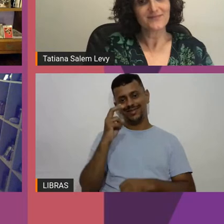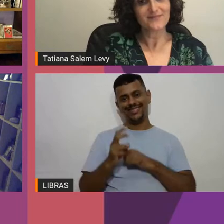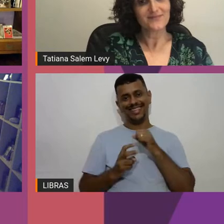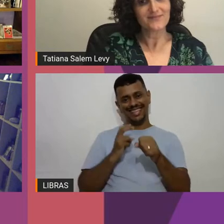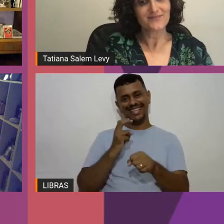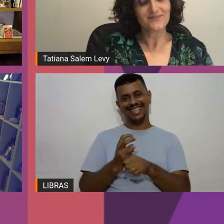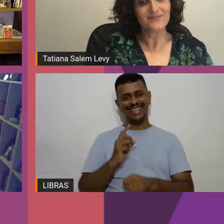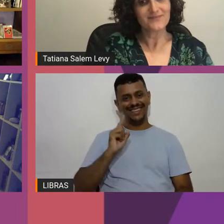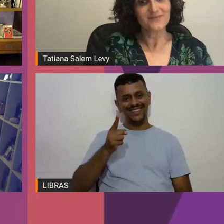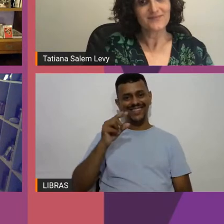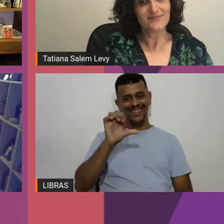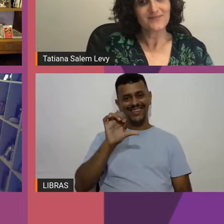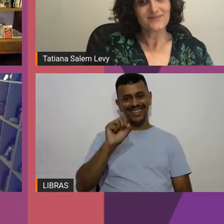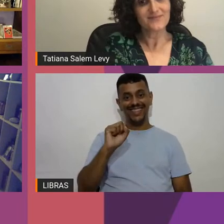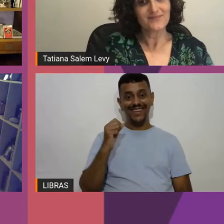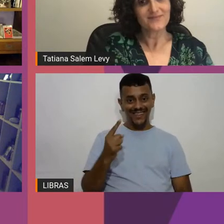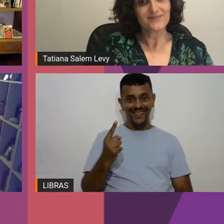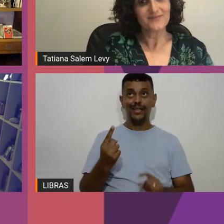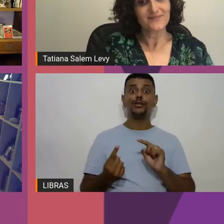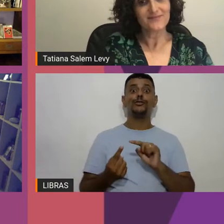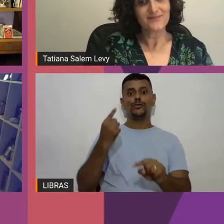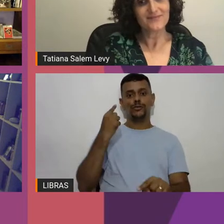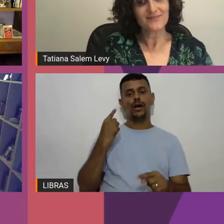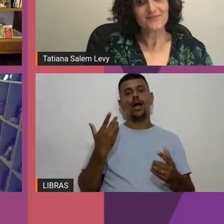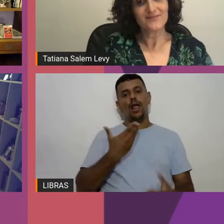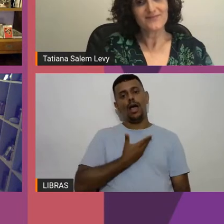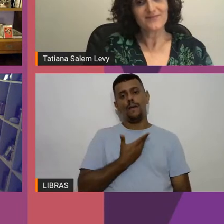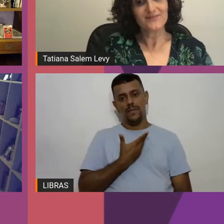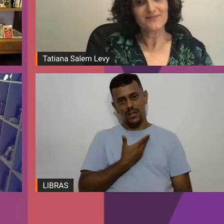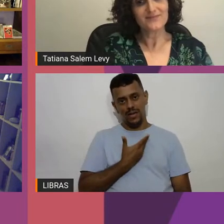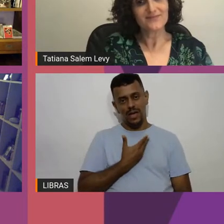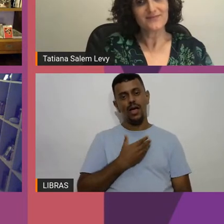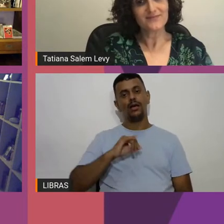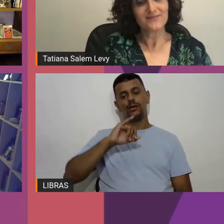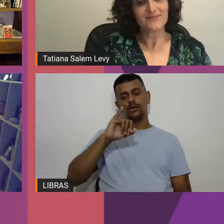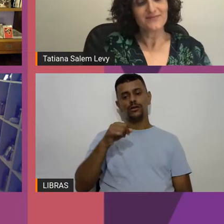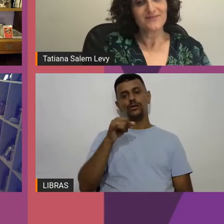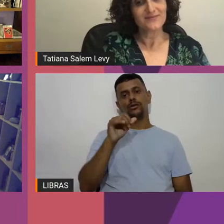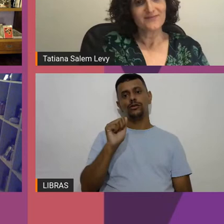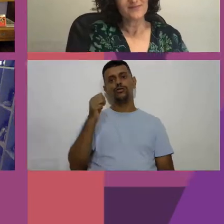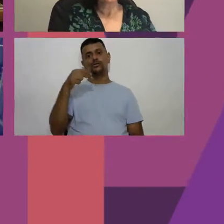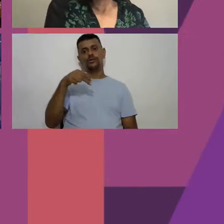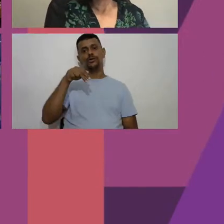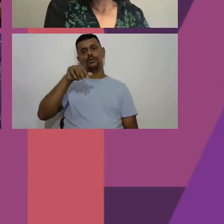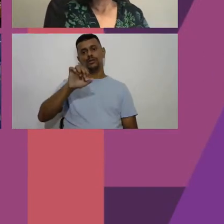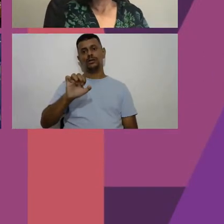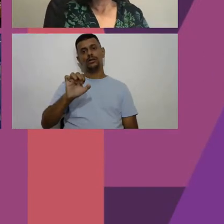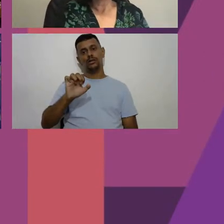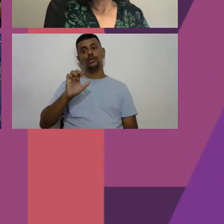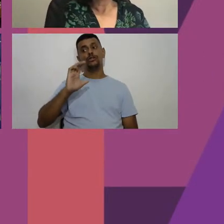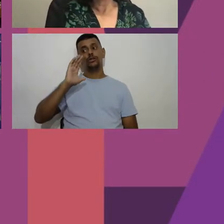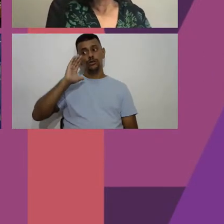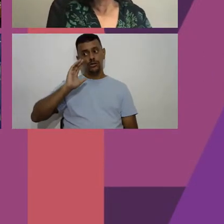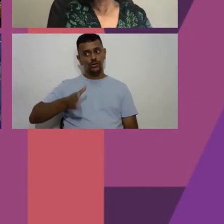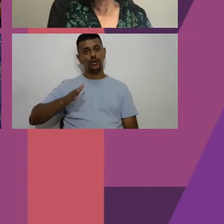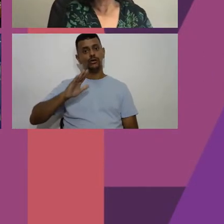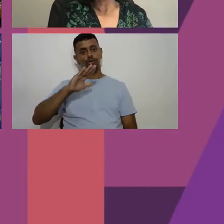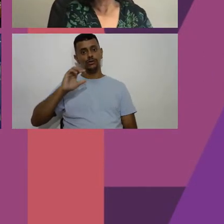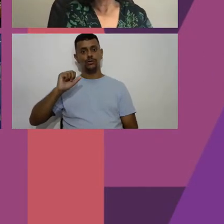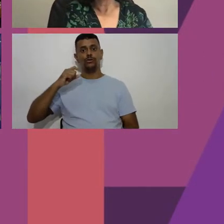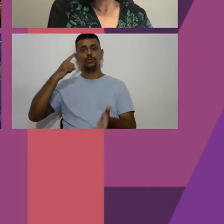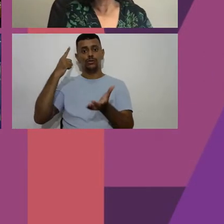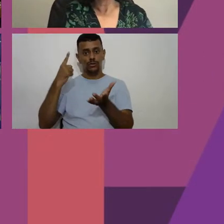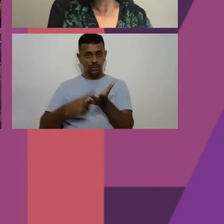1980 eu a uma grande amiga a Jane ela era Editora dessa revista encomendou o conto a Lígia